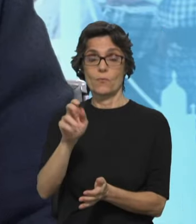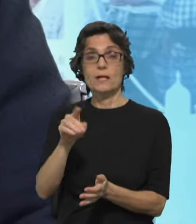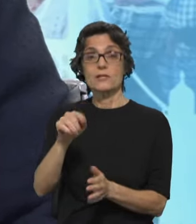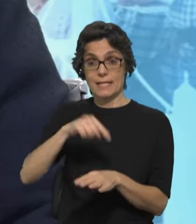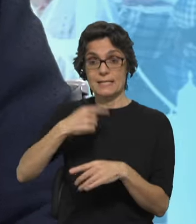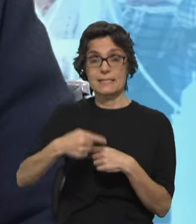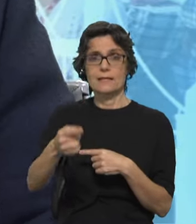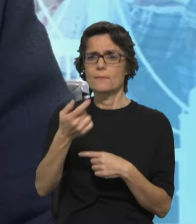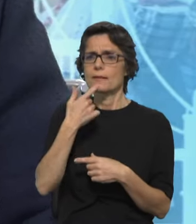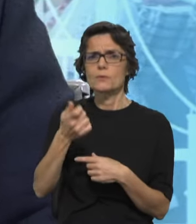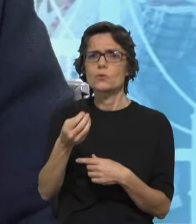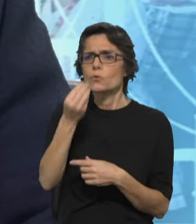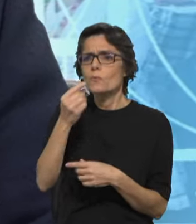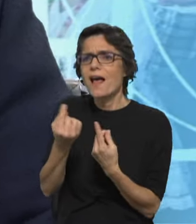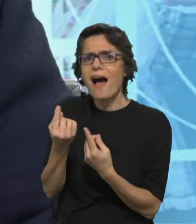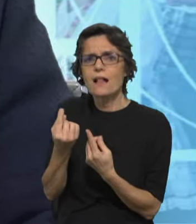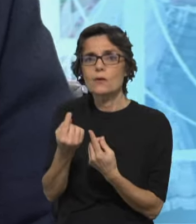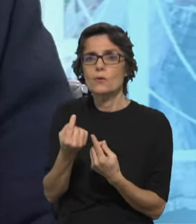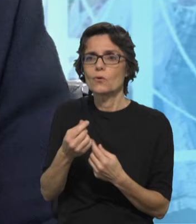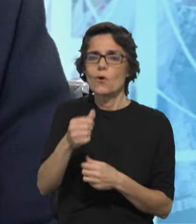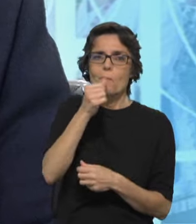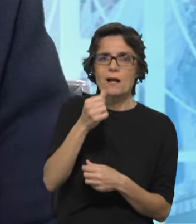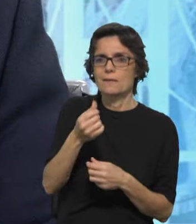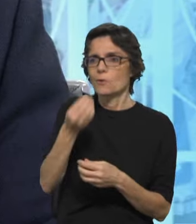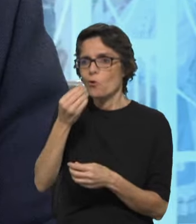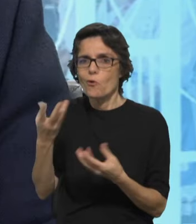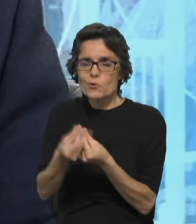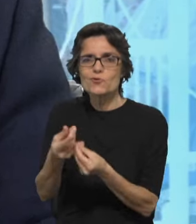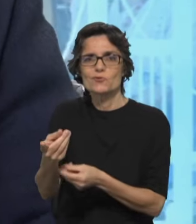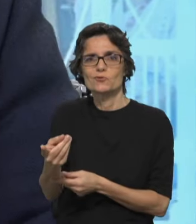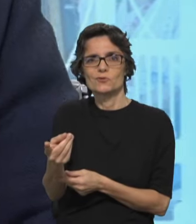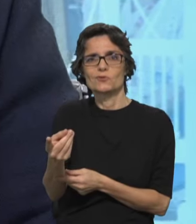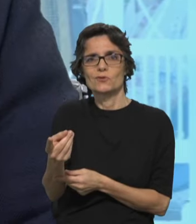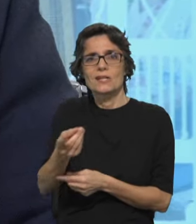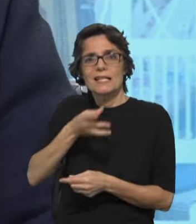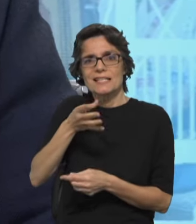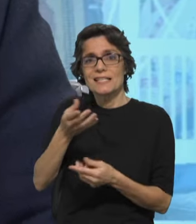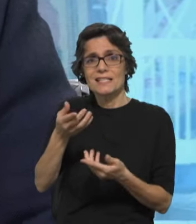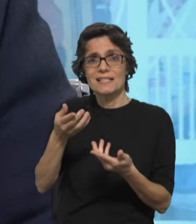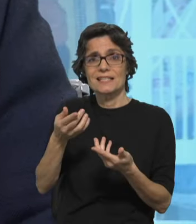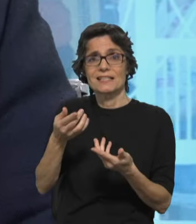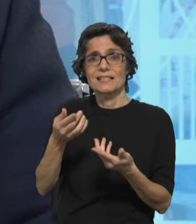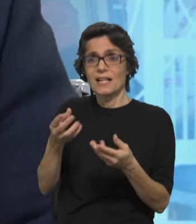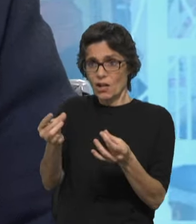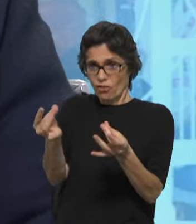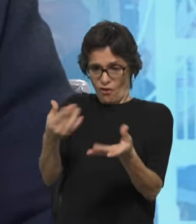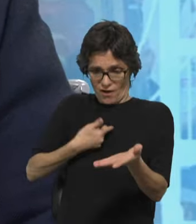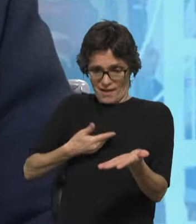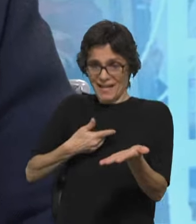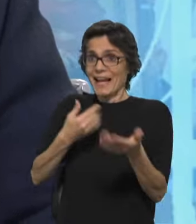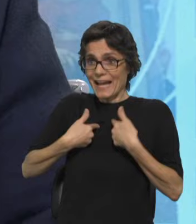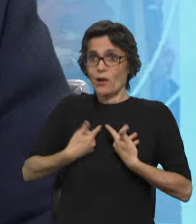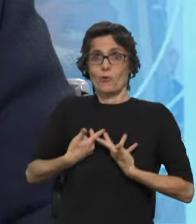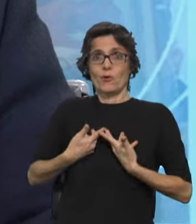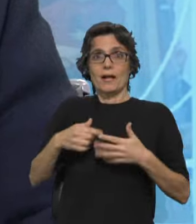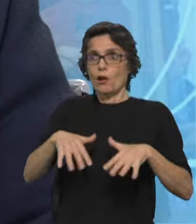pergunta-lhes se tem alguma coisa para comer, come e bebe com eles e diz-lhes que afinal de contas toquem aqui, porque eu não sou